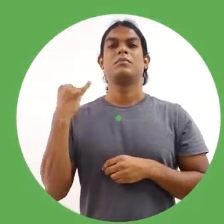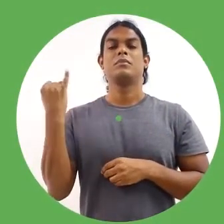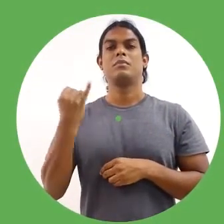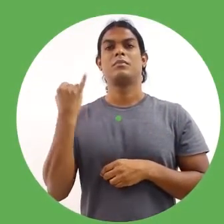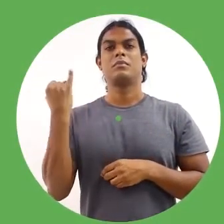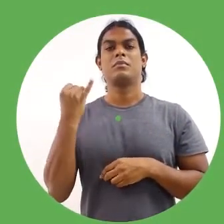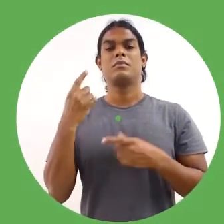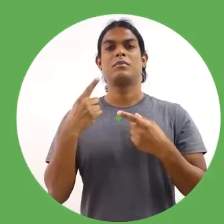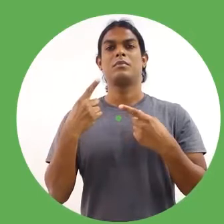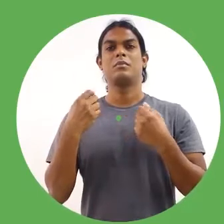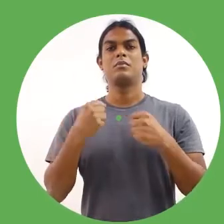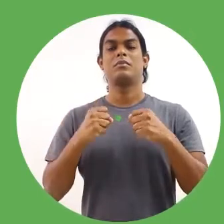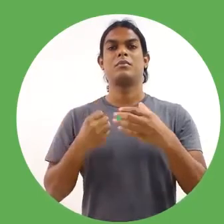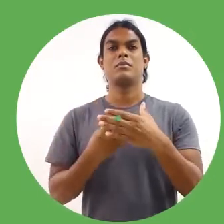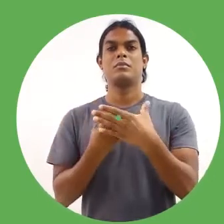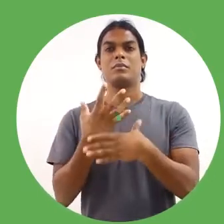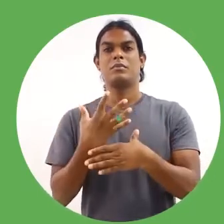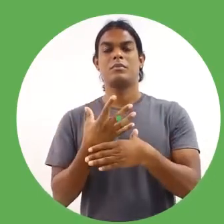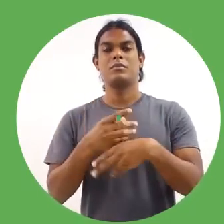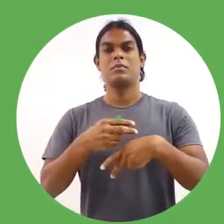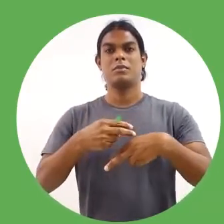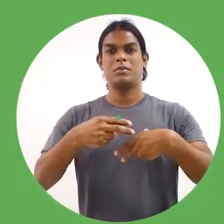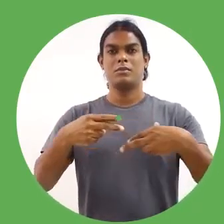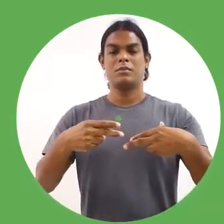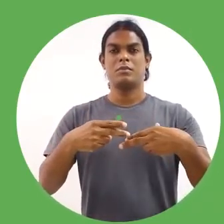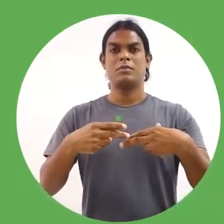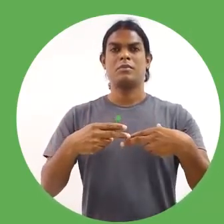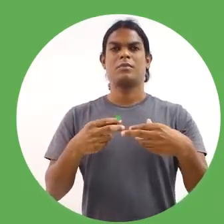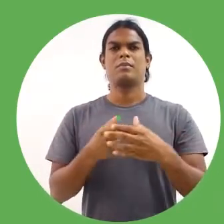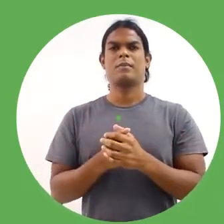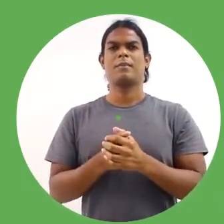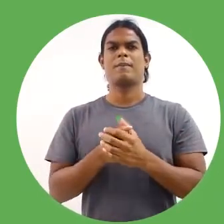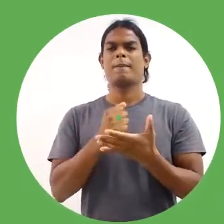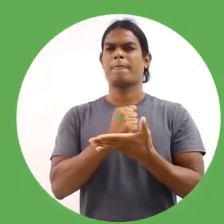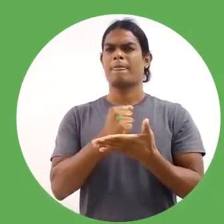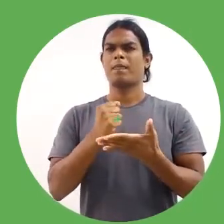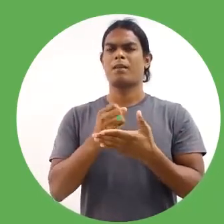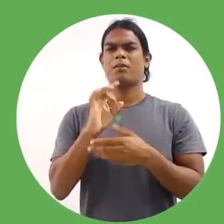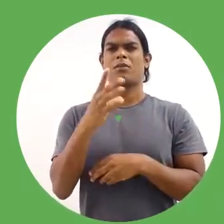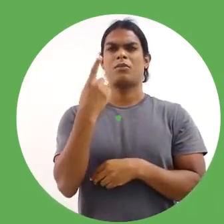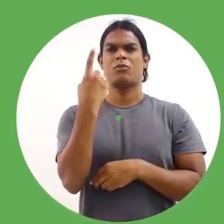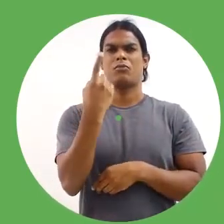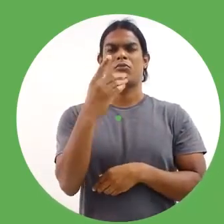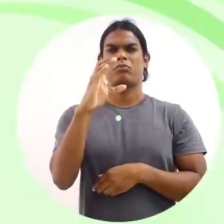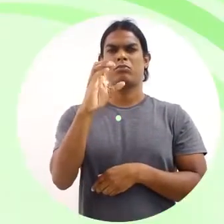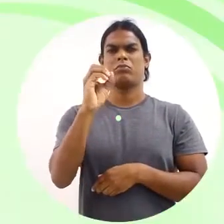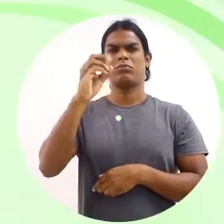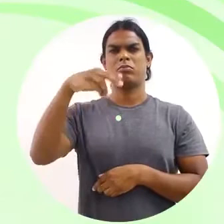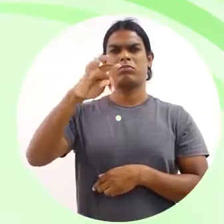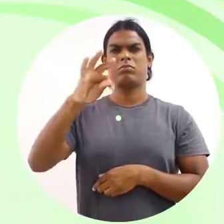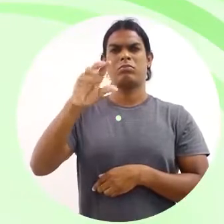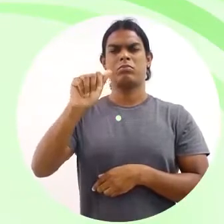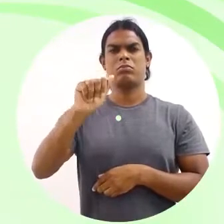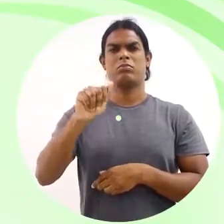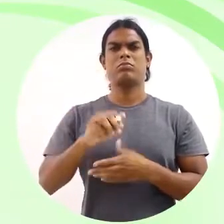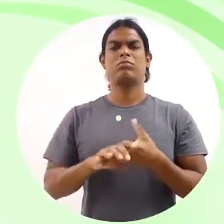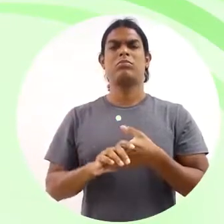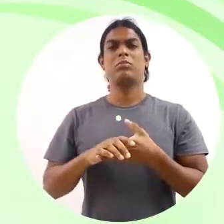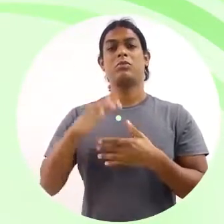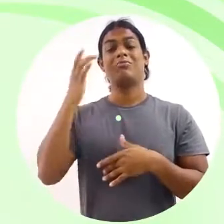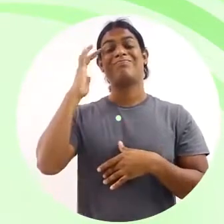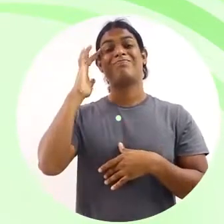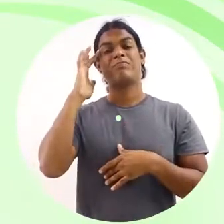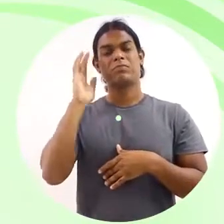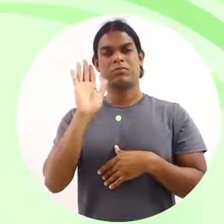várias identidades para uma única conta. E o que isso possibilitaria no contexto educacional? Vamos pensar um pouco